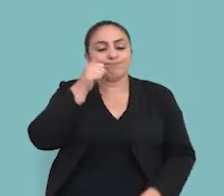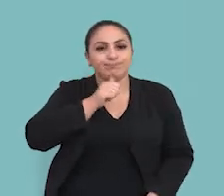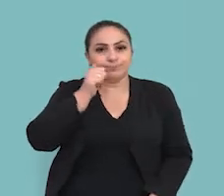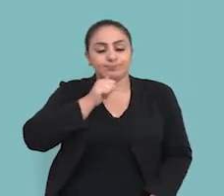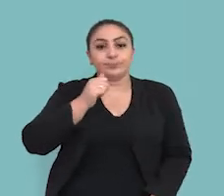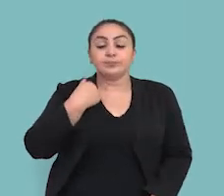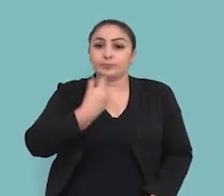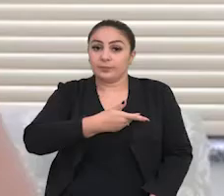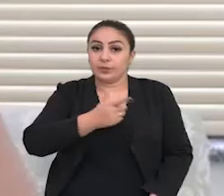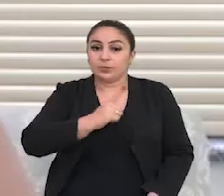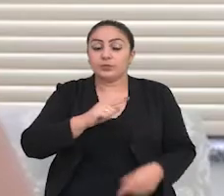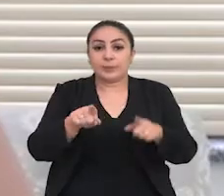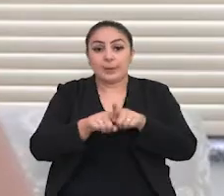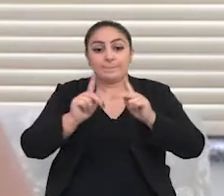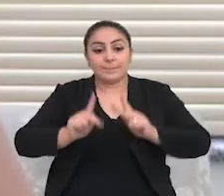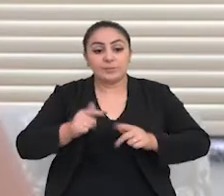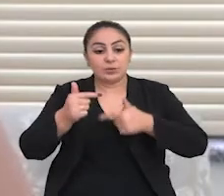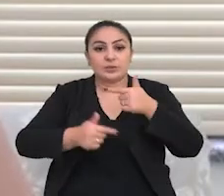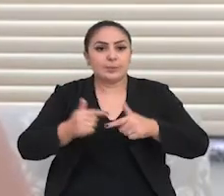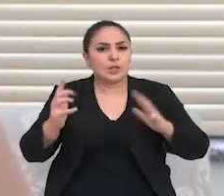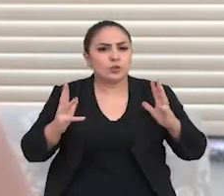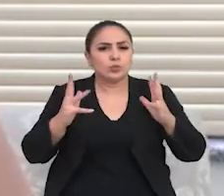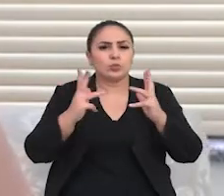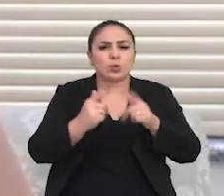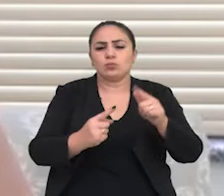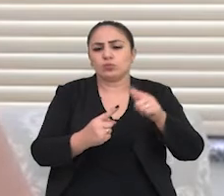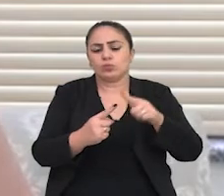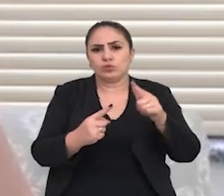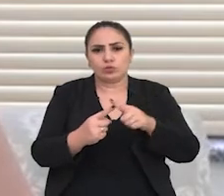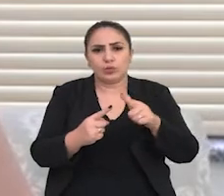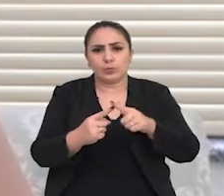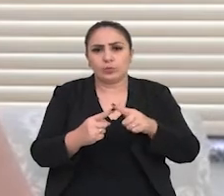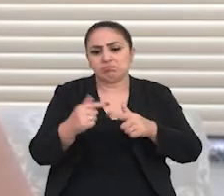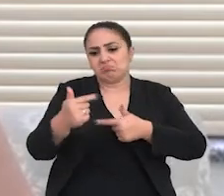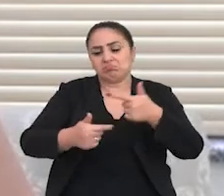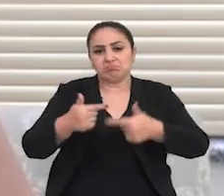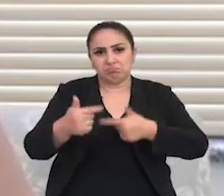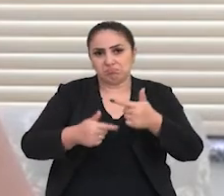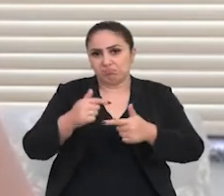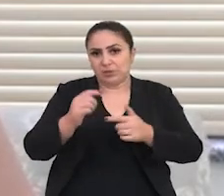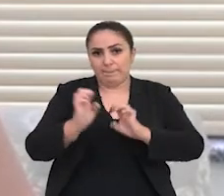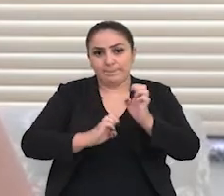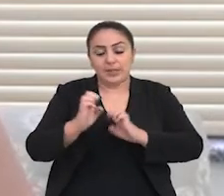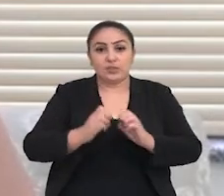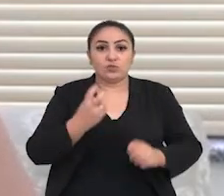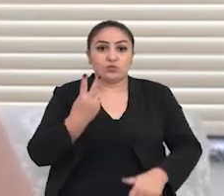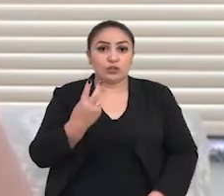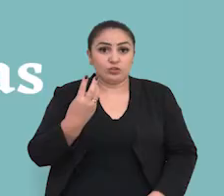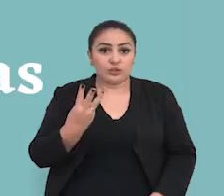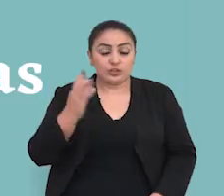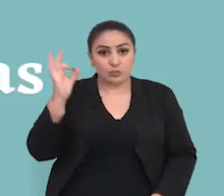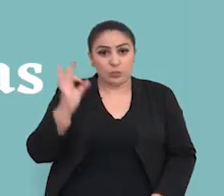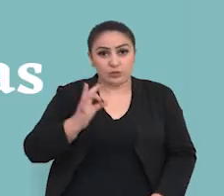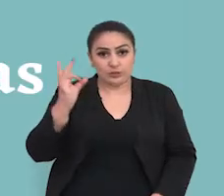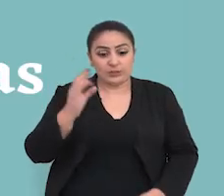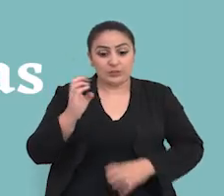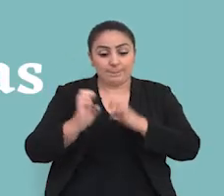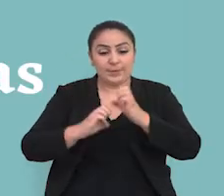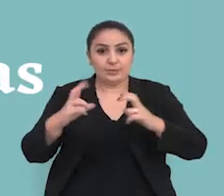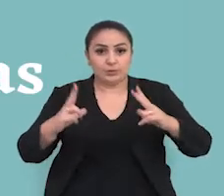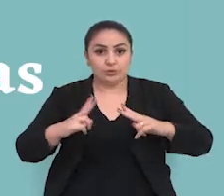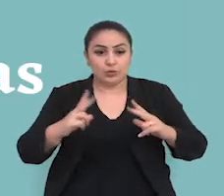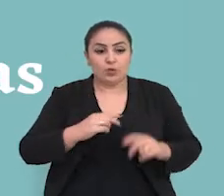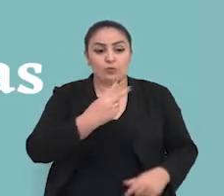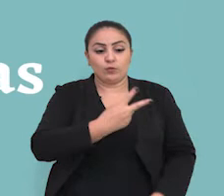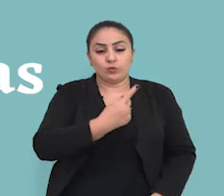eram mulheres. Tivemos pessoas que trabalhavam em todos os tipos de empresa, 23% em